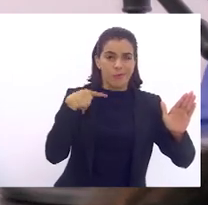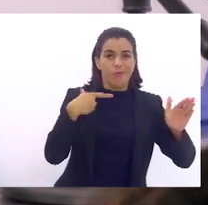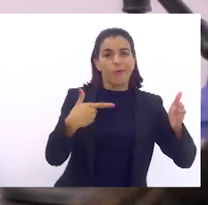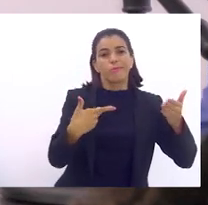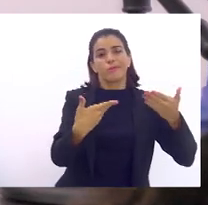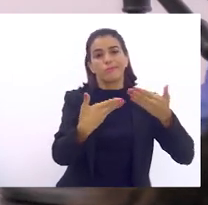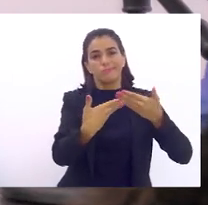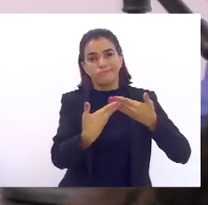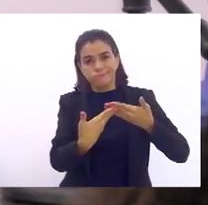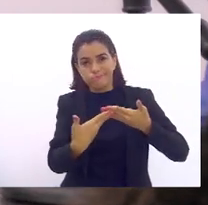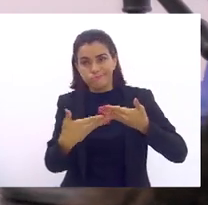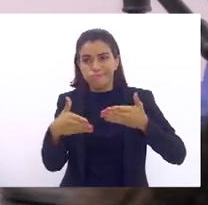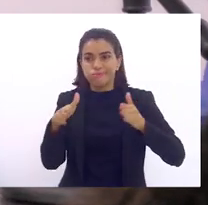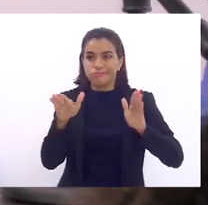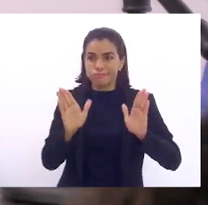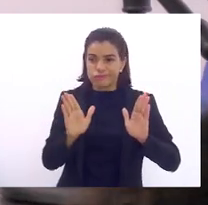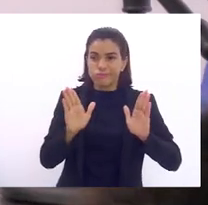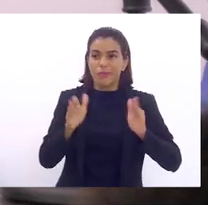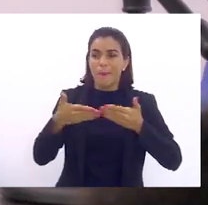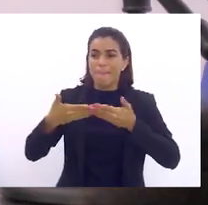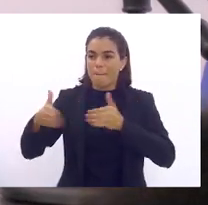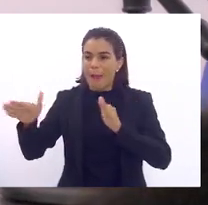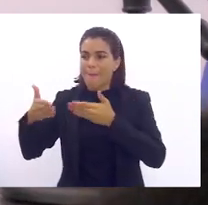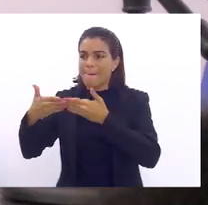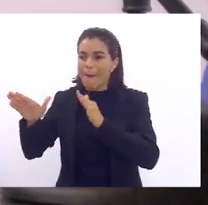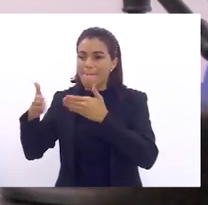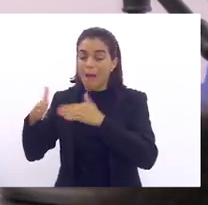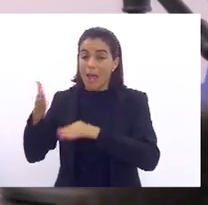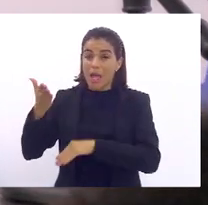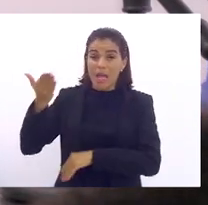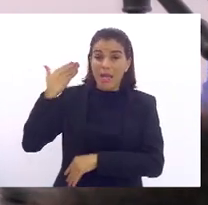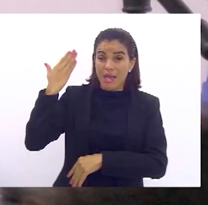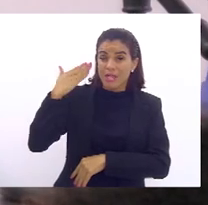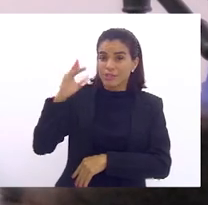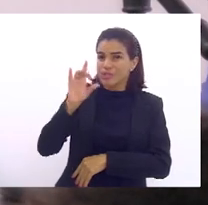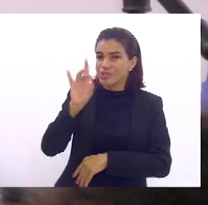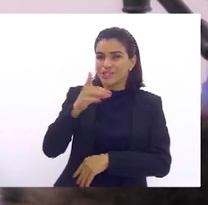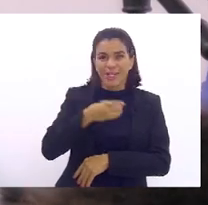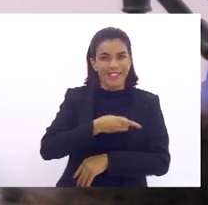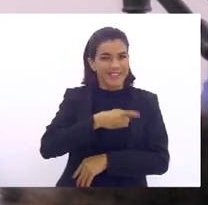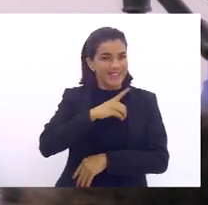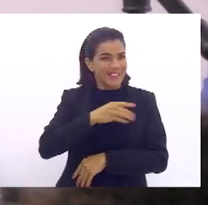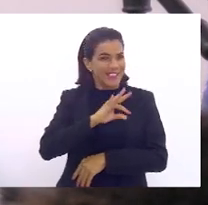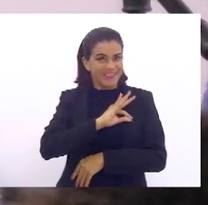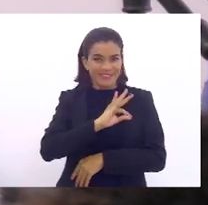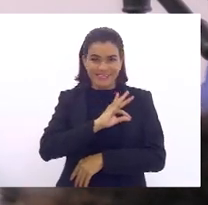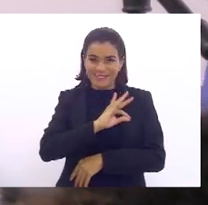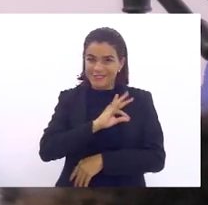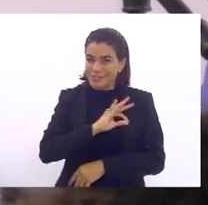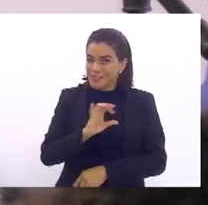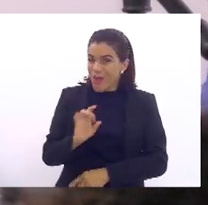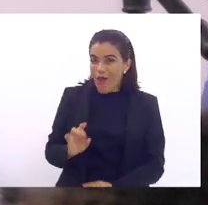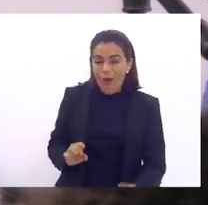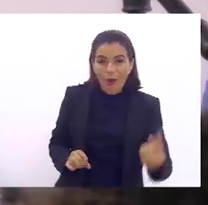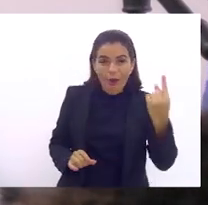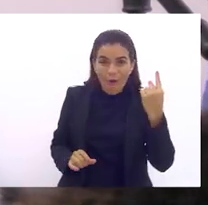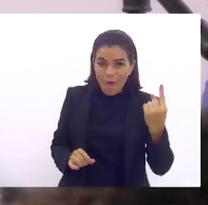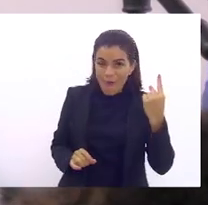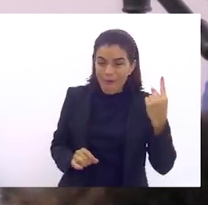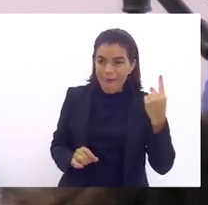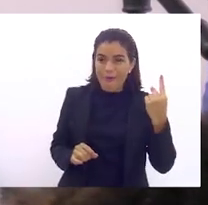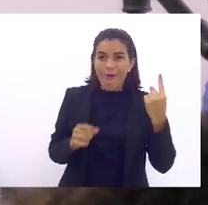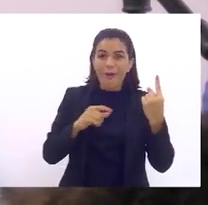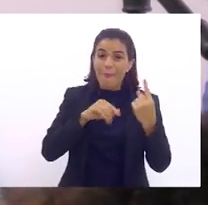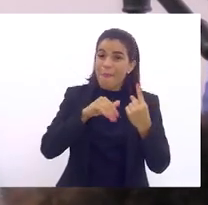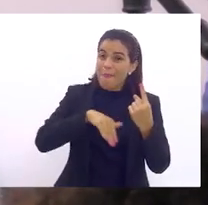atendimento às mulheres antes a gente só tinha delegacia de polícia né um uma um equipamento importantíssimo acho que é o